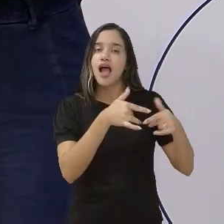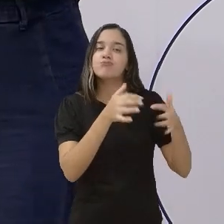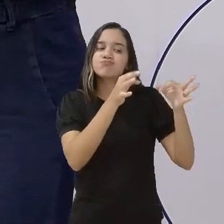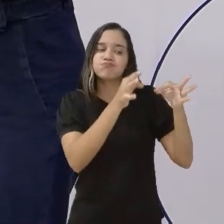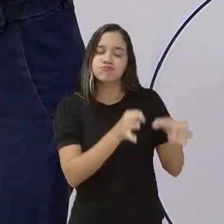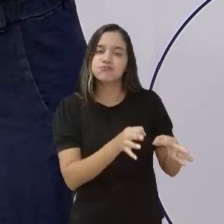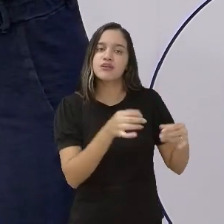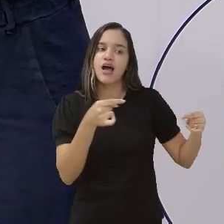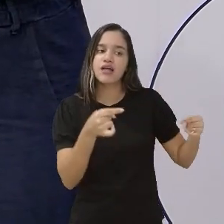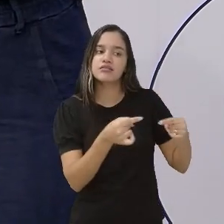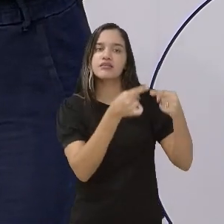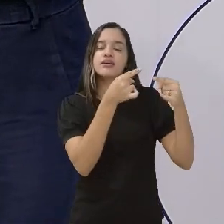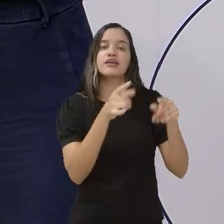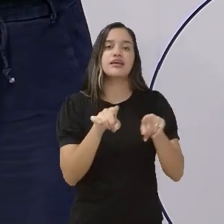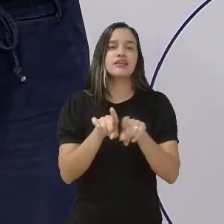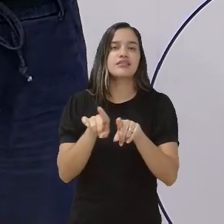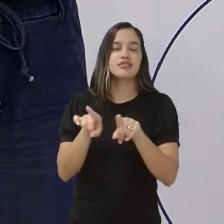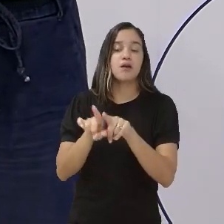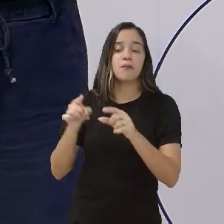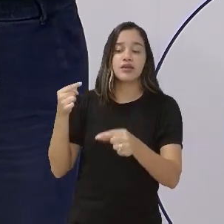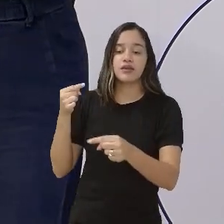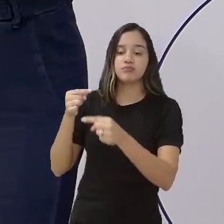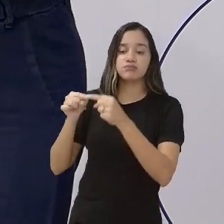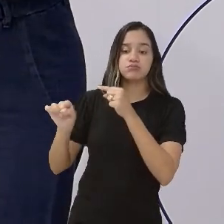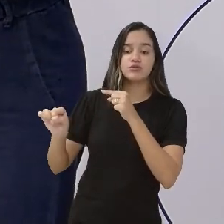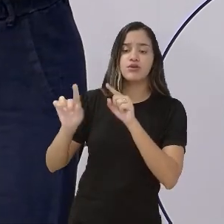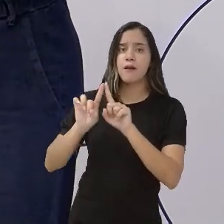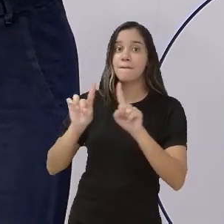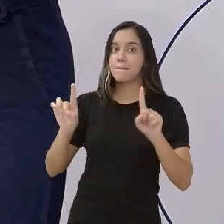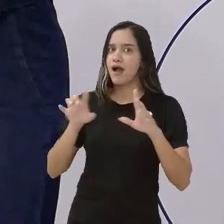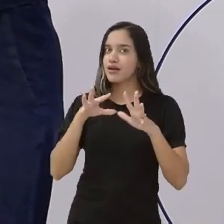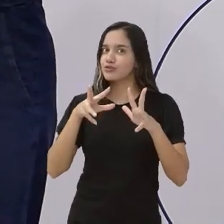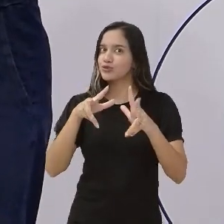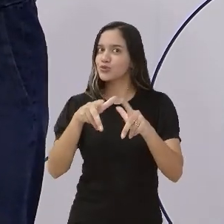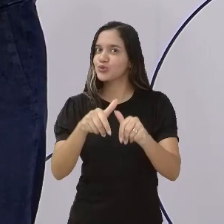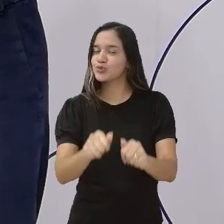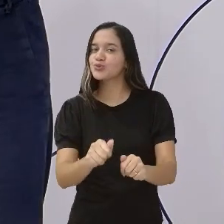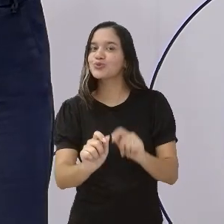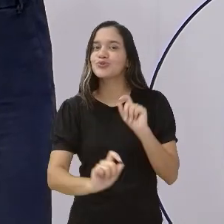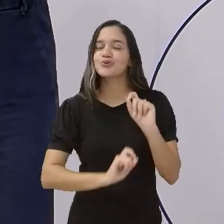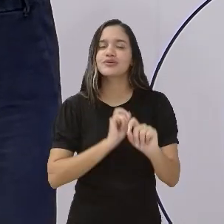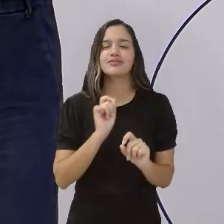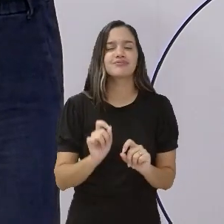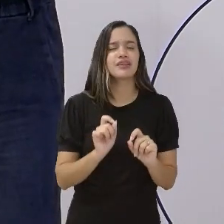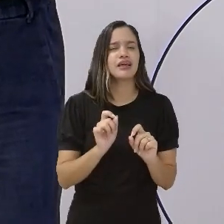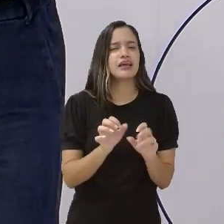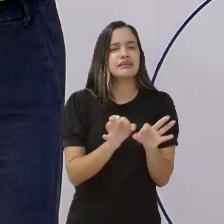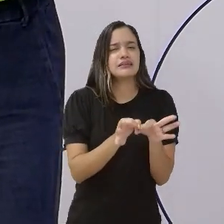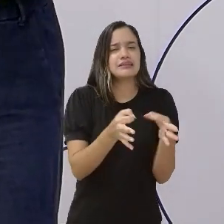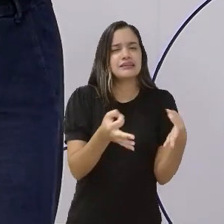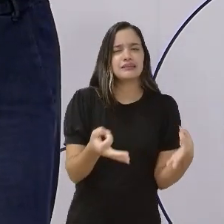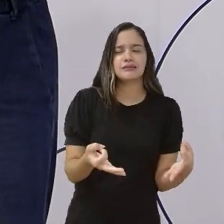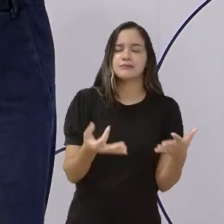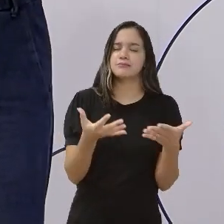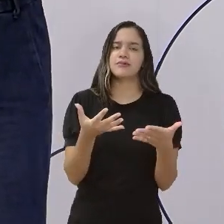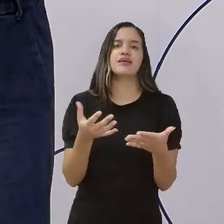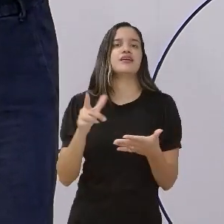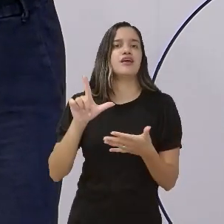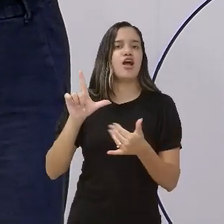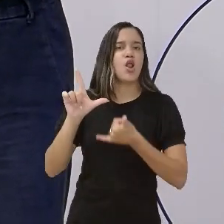exatas e as não convencionais. Mas tudo isso, viu, Emília, de forma assim